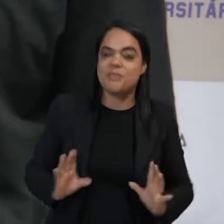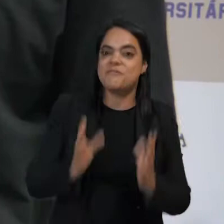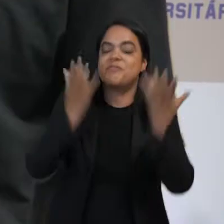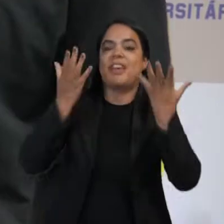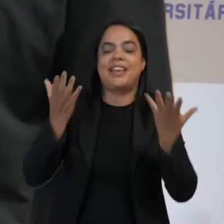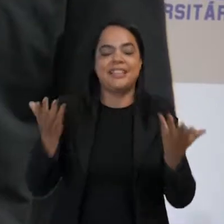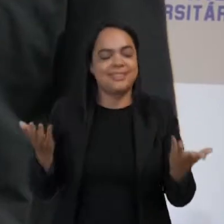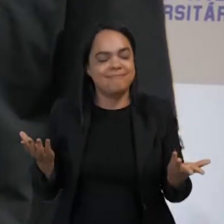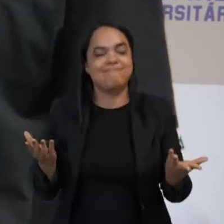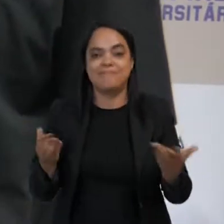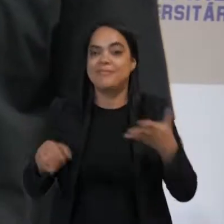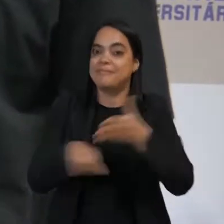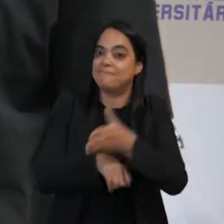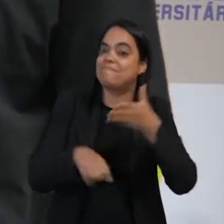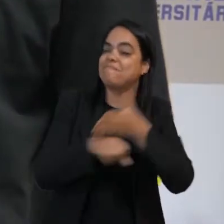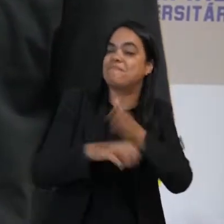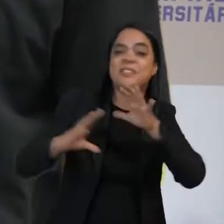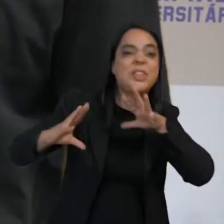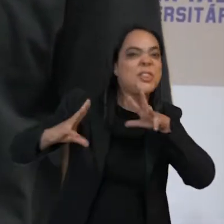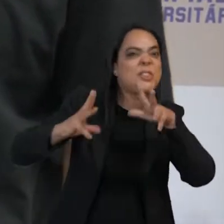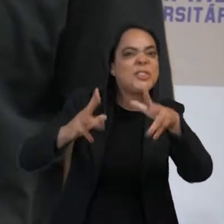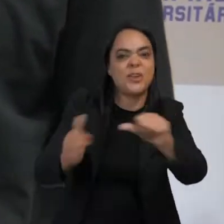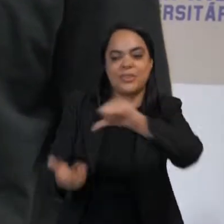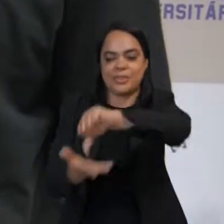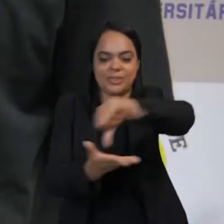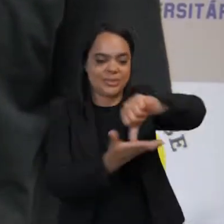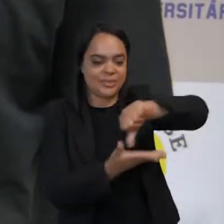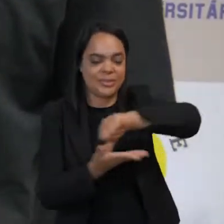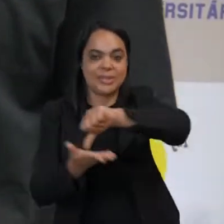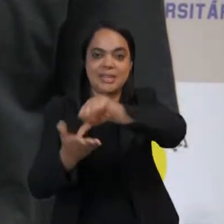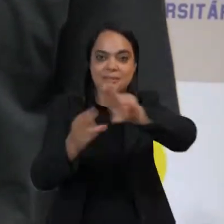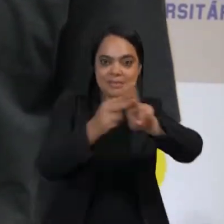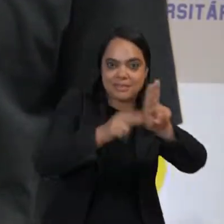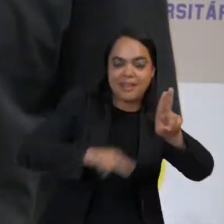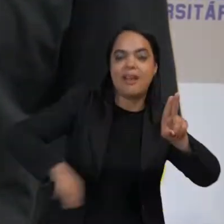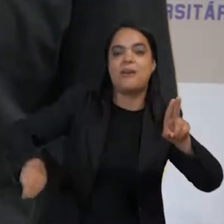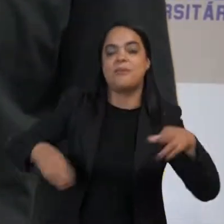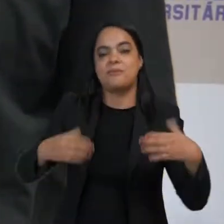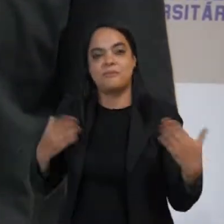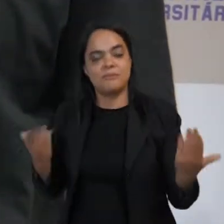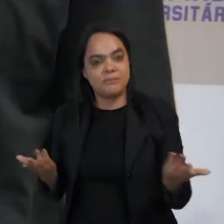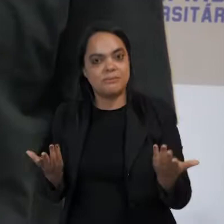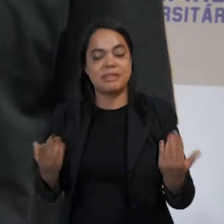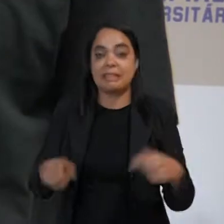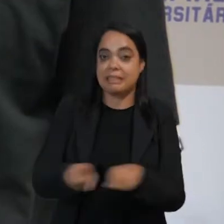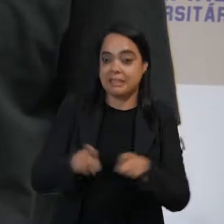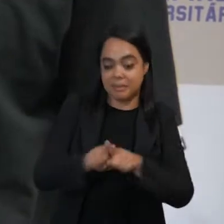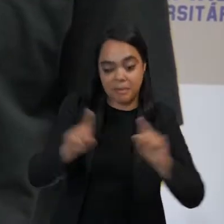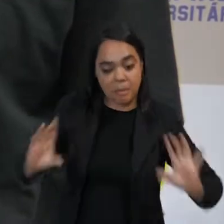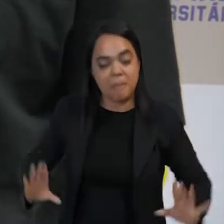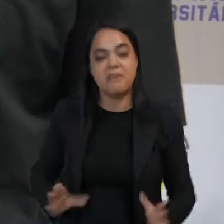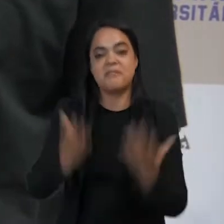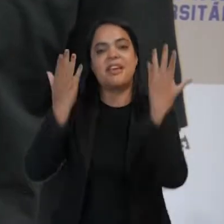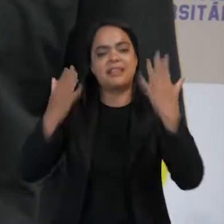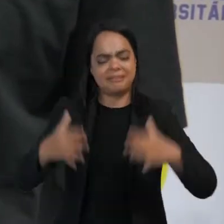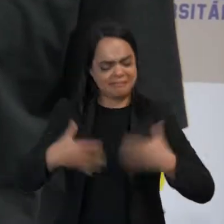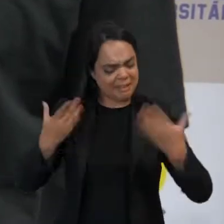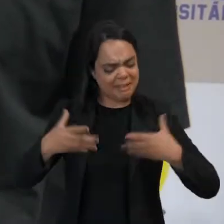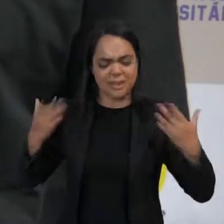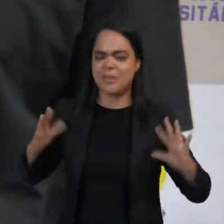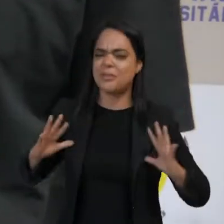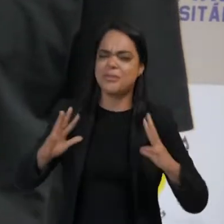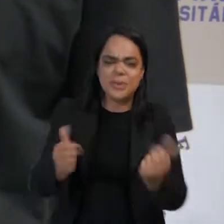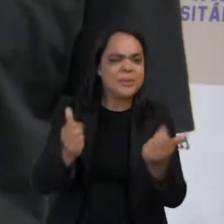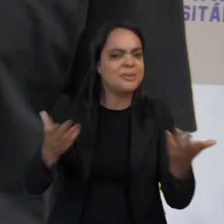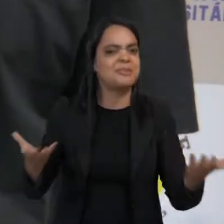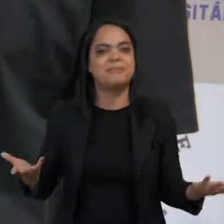festa como essa, participação de todos os campi da Universidade Federal de Uberlândia e uma festa, portanto, que alegrou a